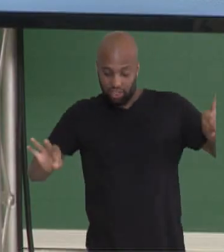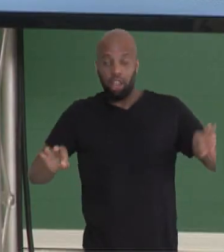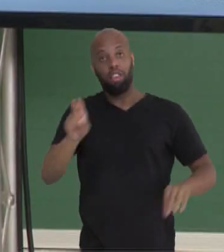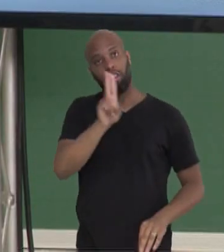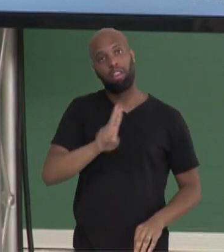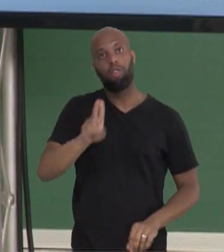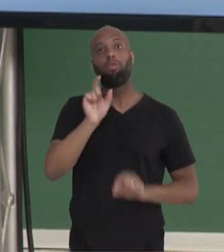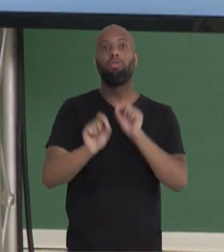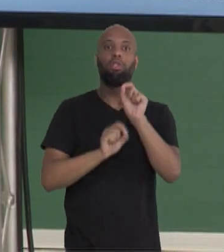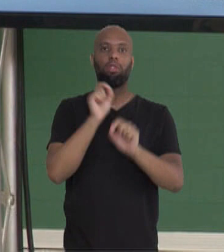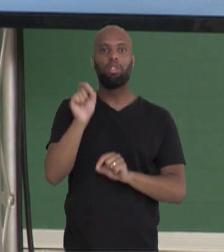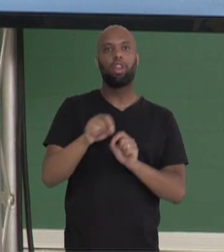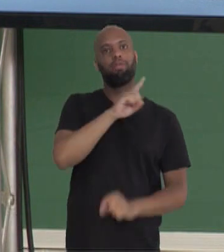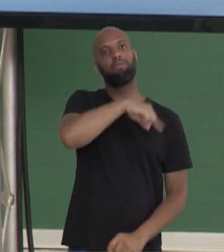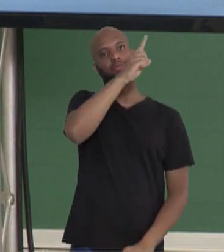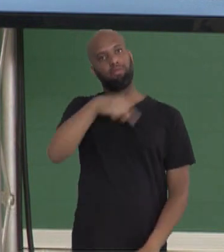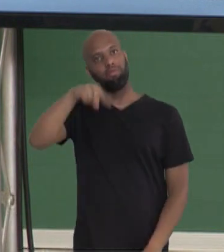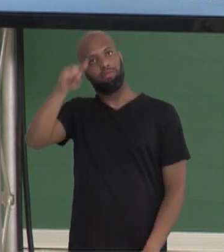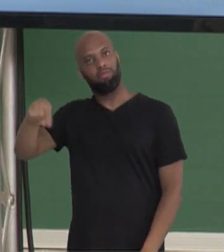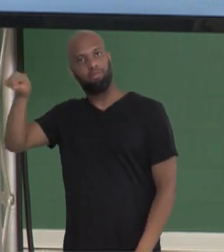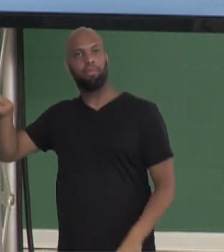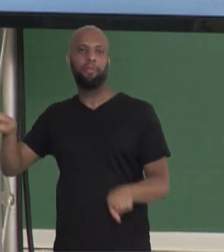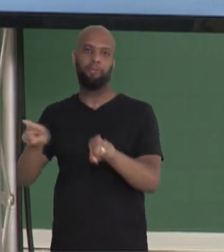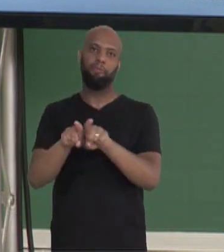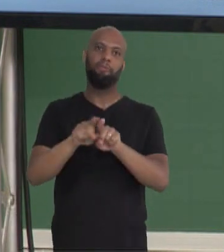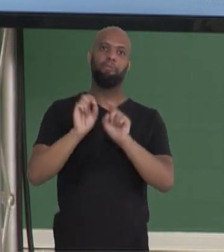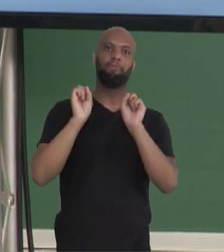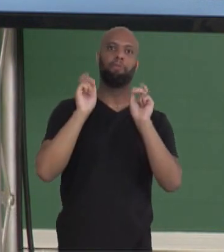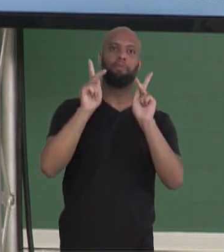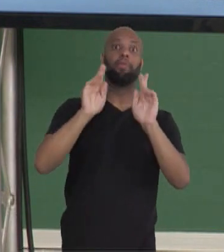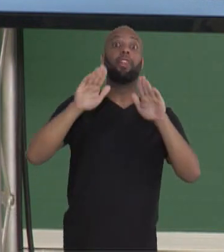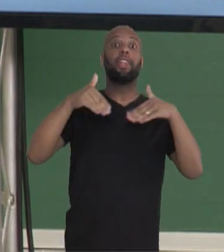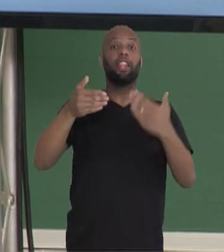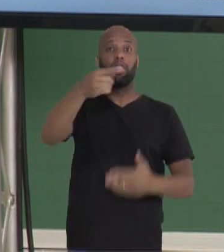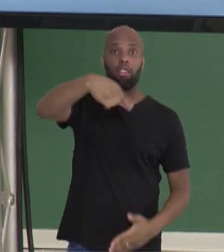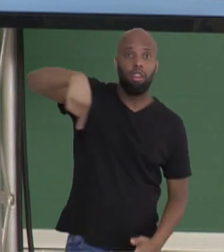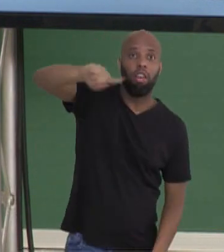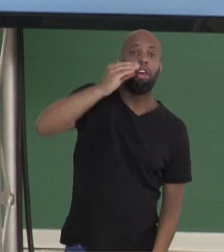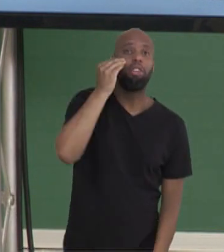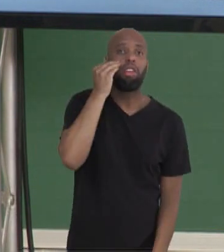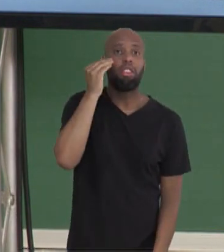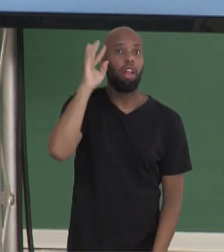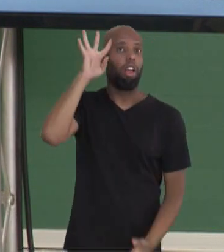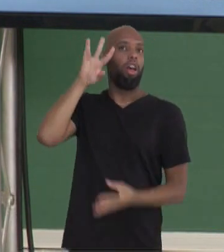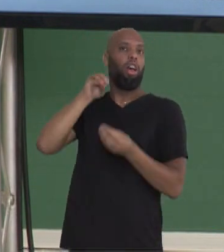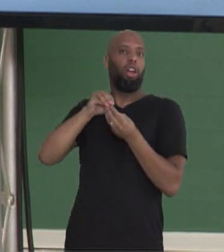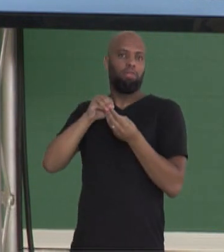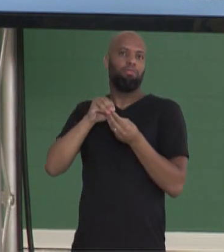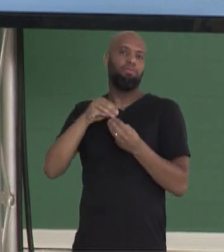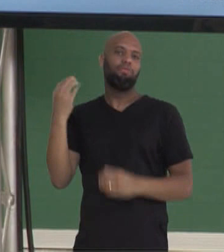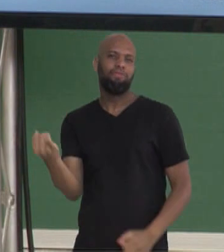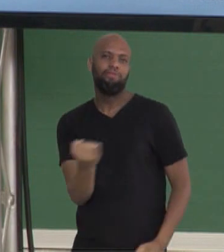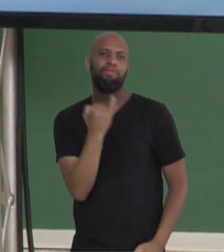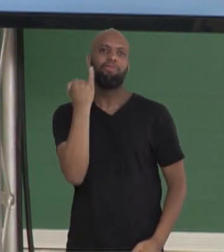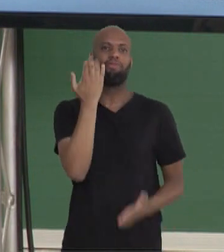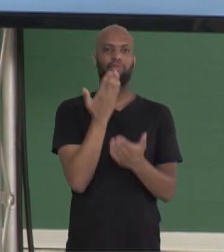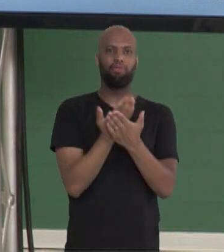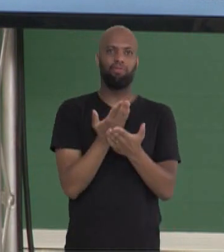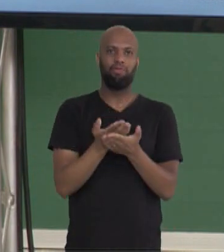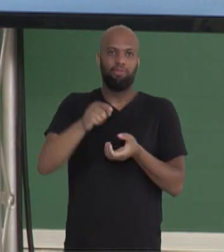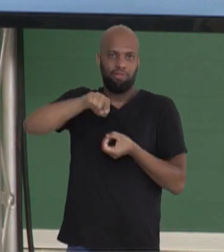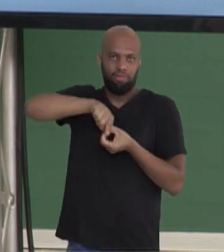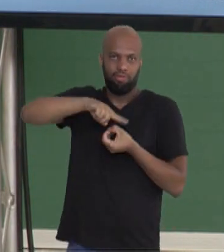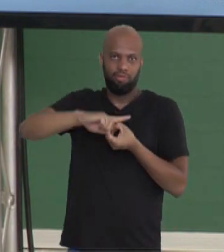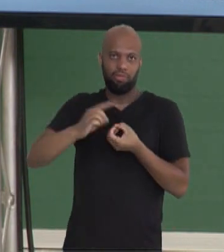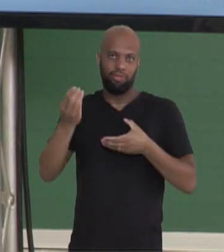com essa questão de oscilatório, tá certo? Então, para vocês tentarem entender um pouquinho a importância desse estudo dentro da